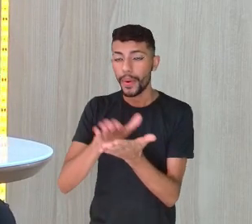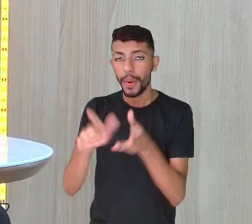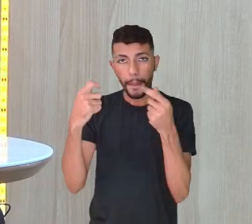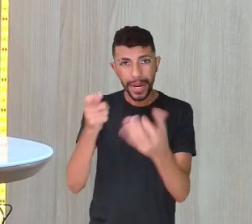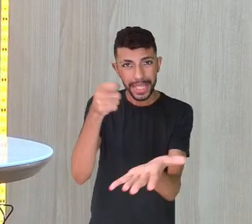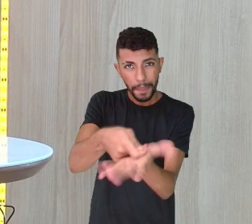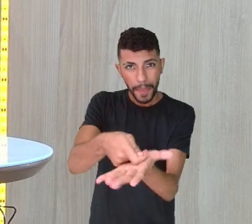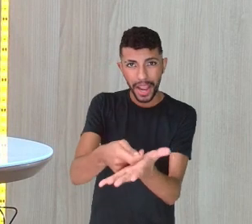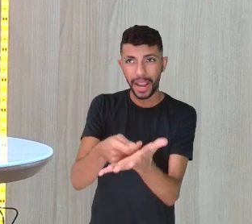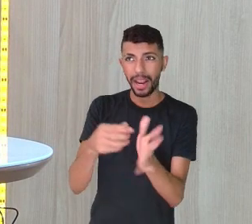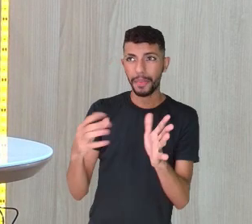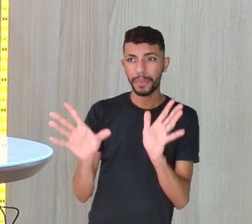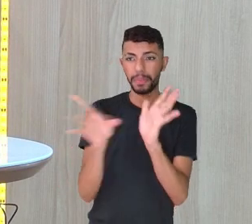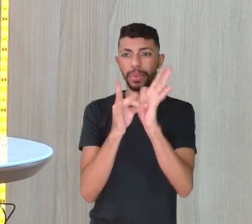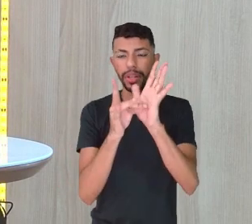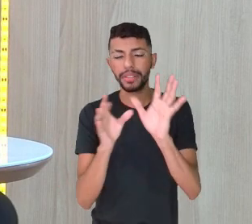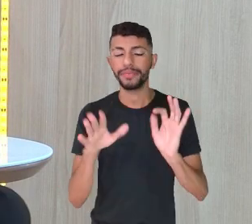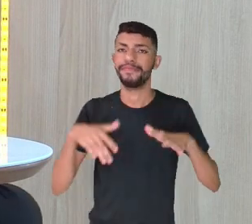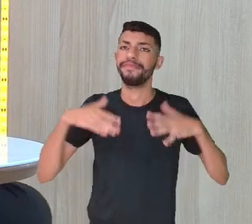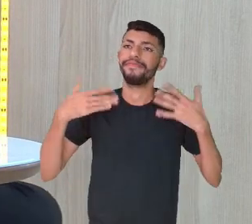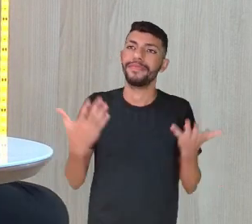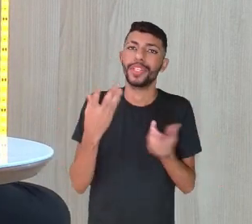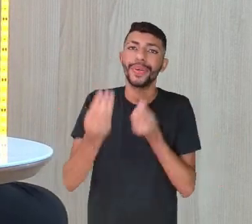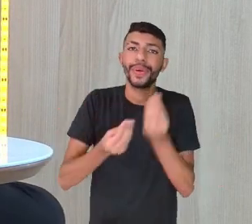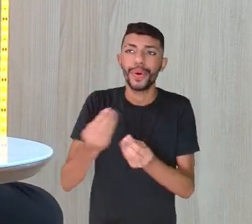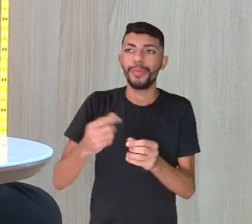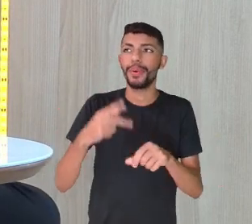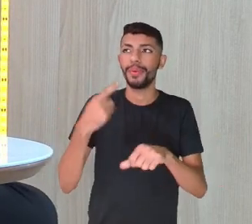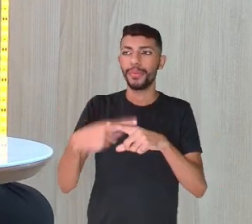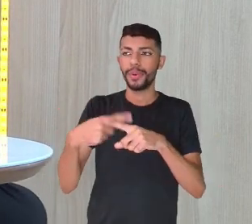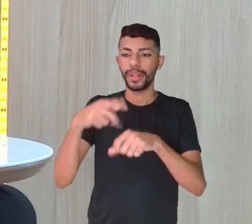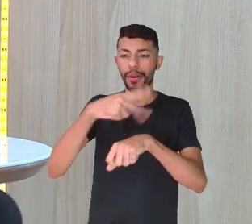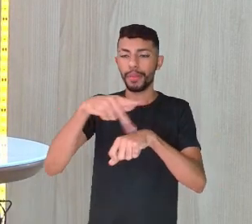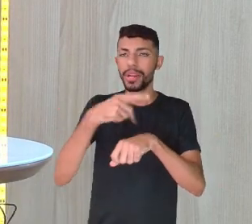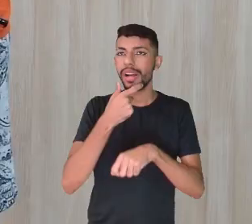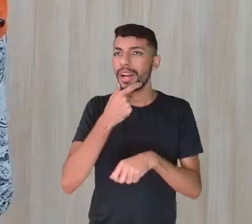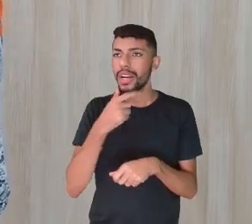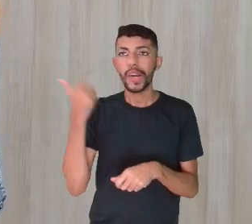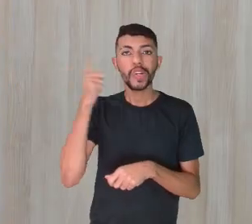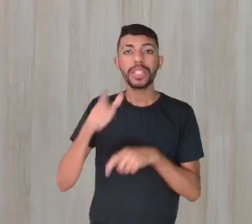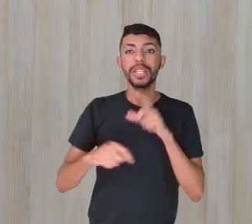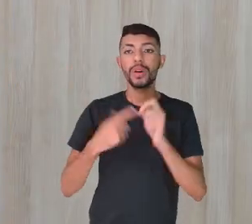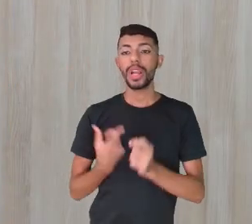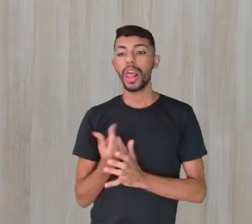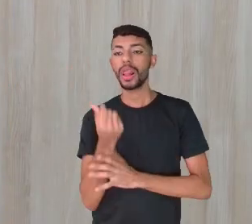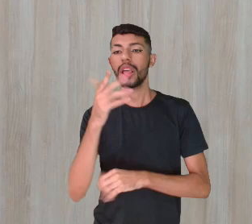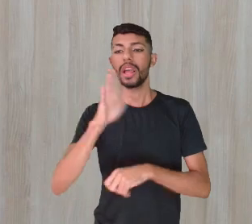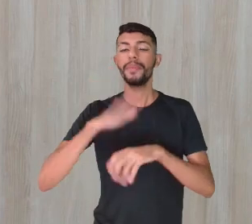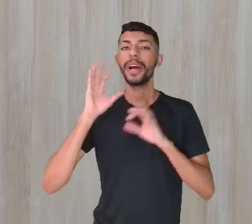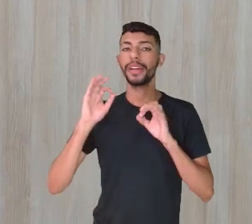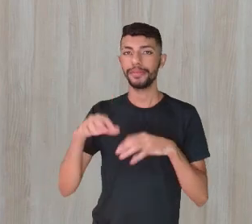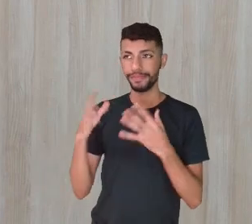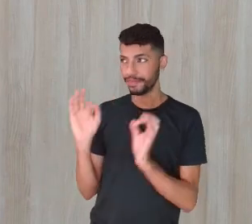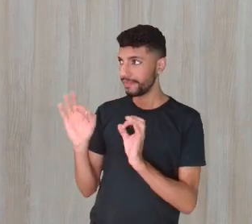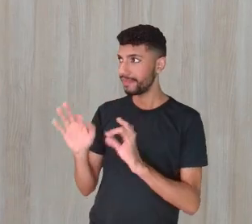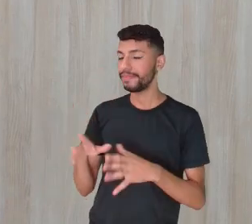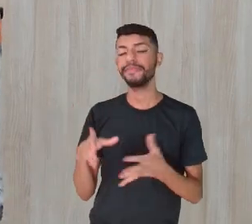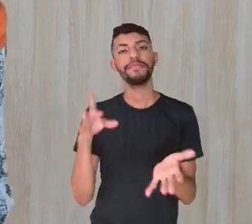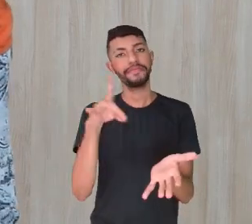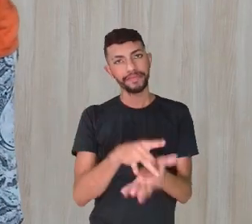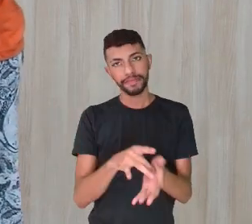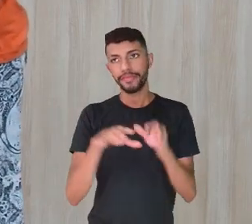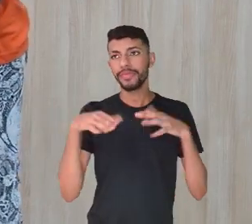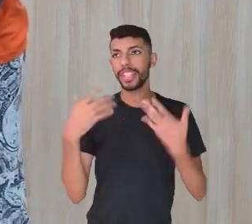Inglaterra conseguia mais dinheiro, não é isso, professora? Exatamente, né? Então, é uma forma aí, né, que